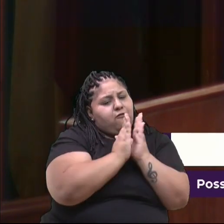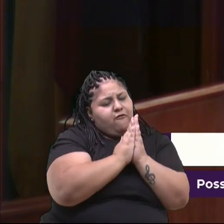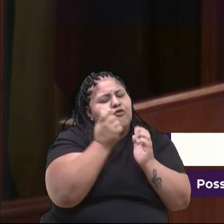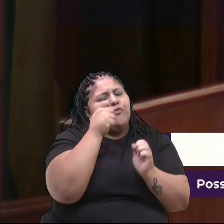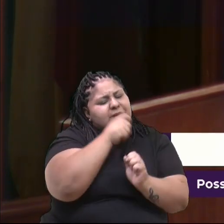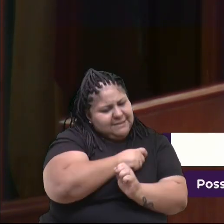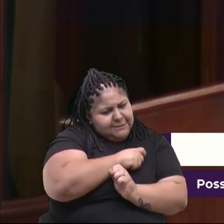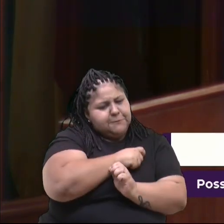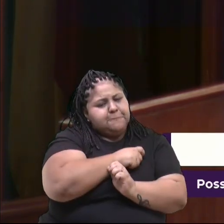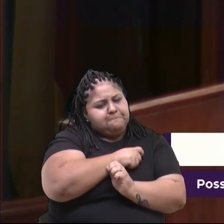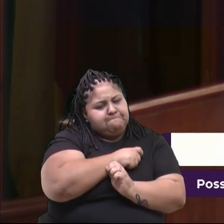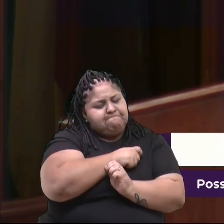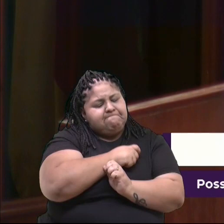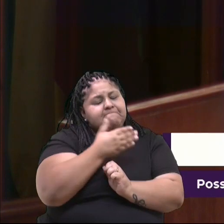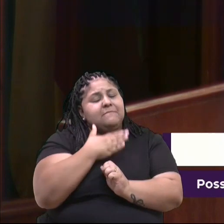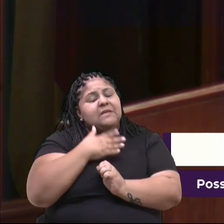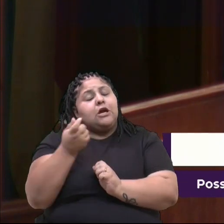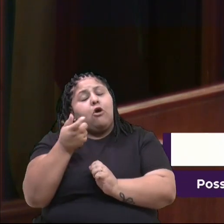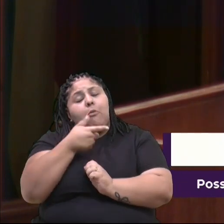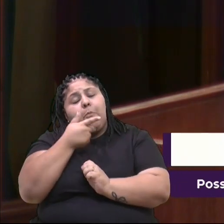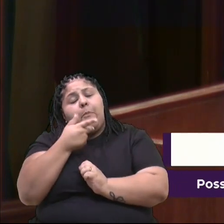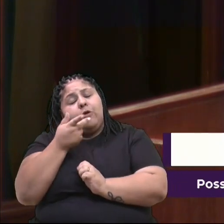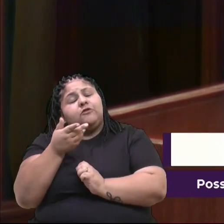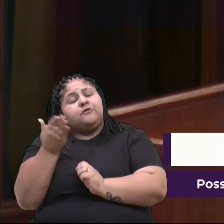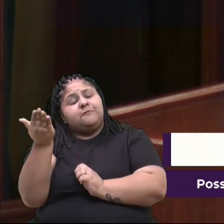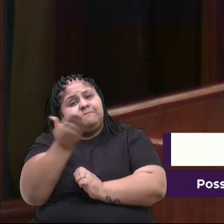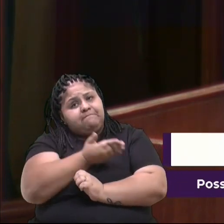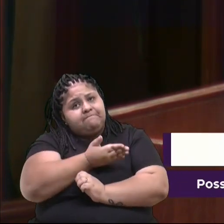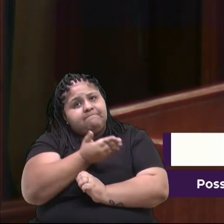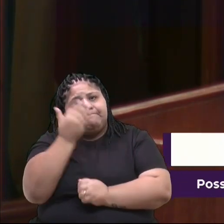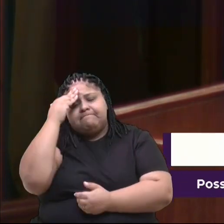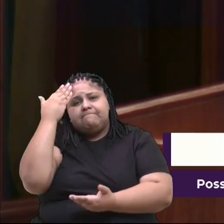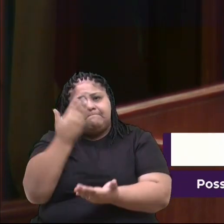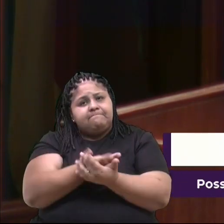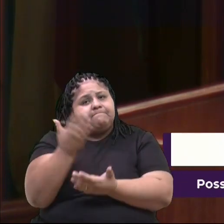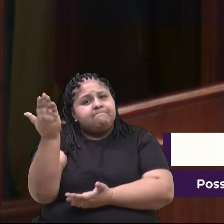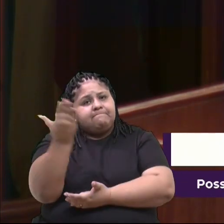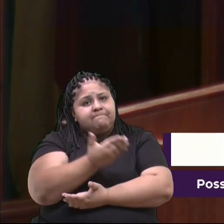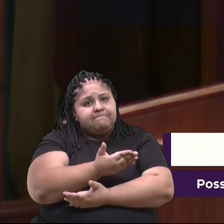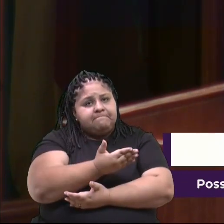E eu posso garantir para vocês que essa confiança de